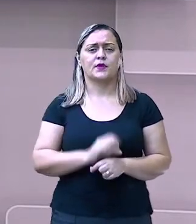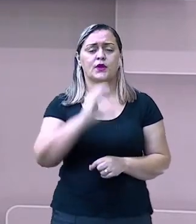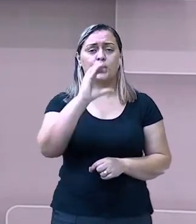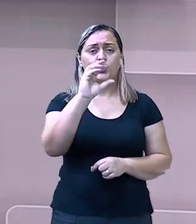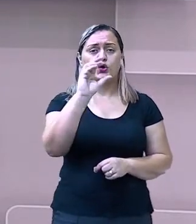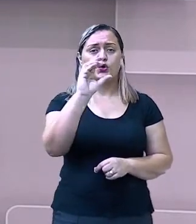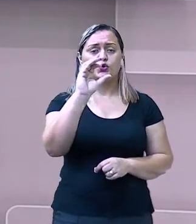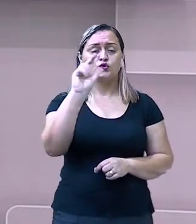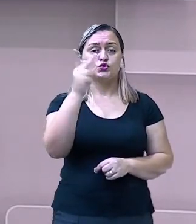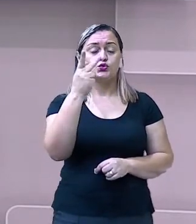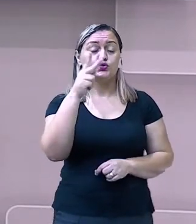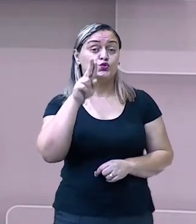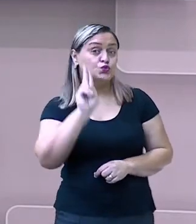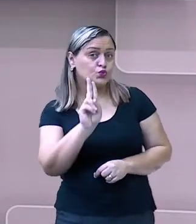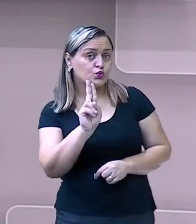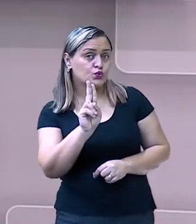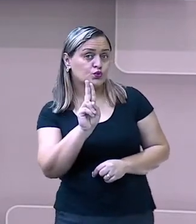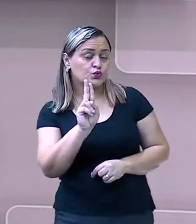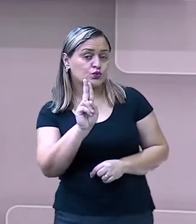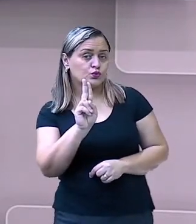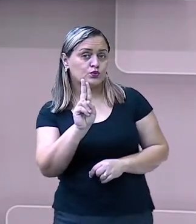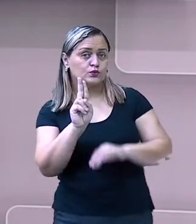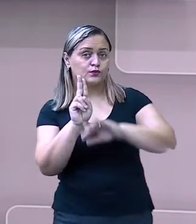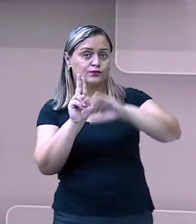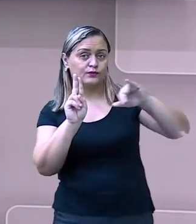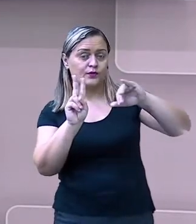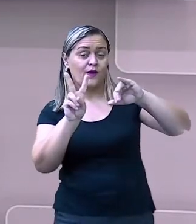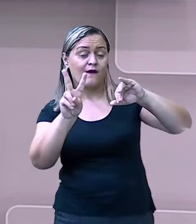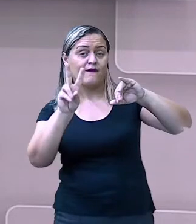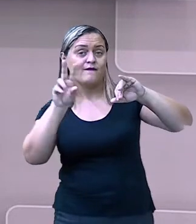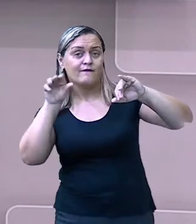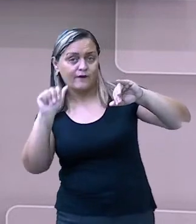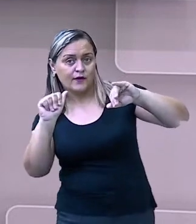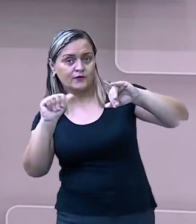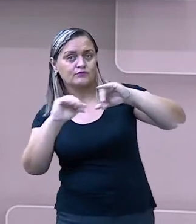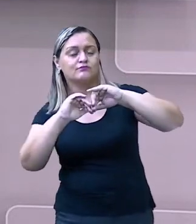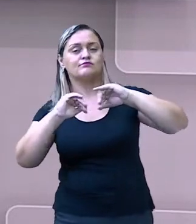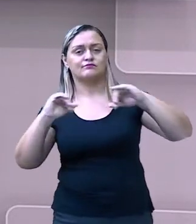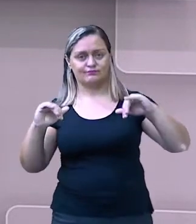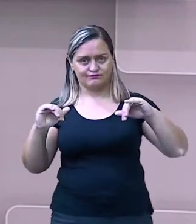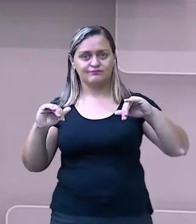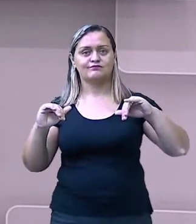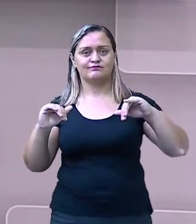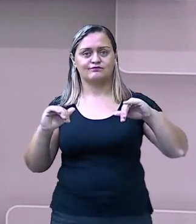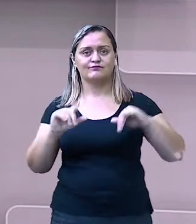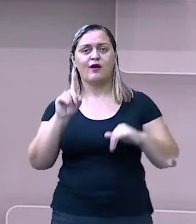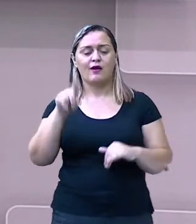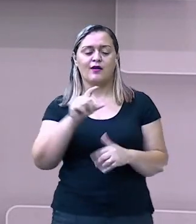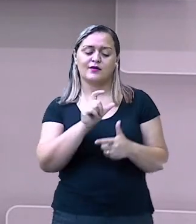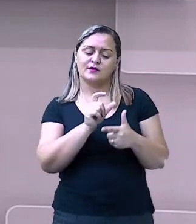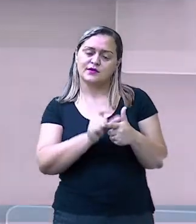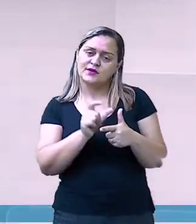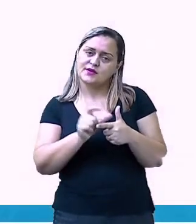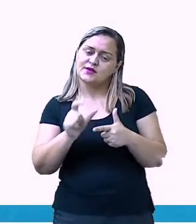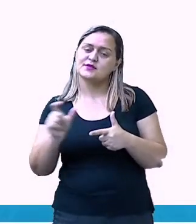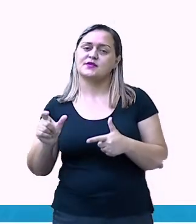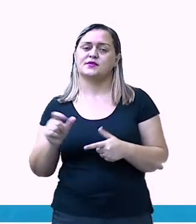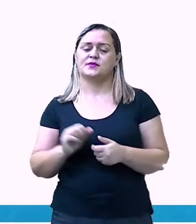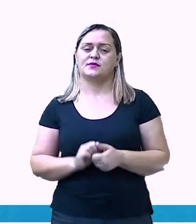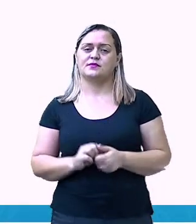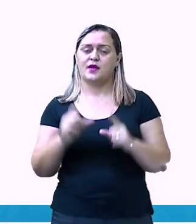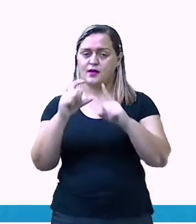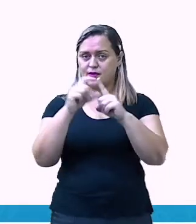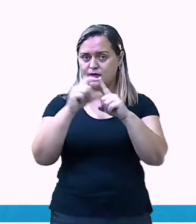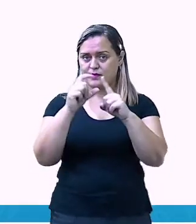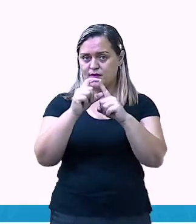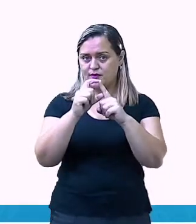depois vá. Então, essas são as sílabas, tá bom? E agora, a gente vai